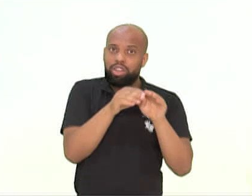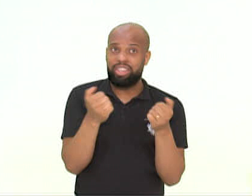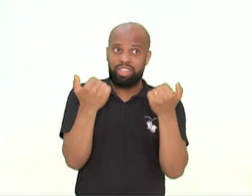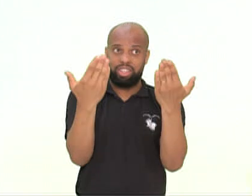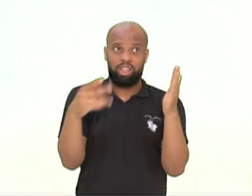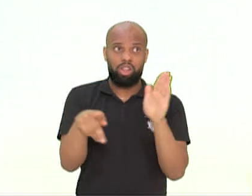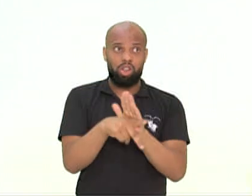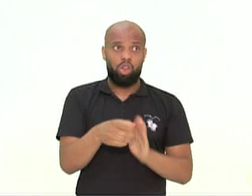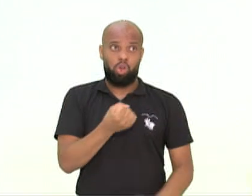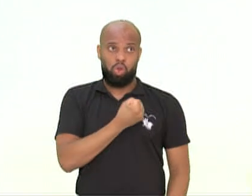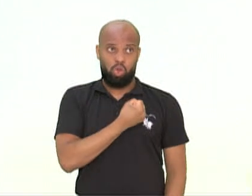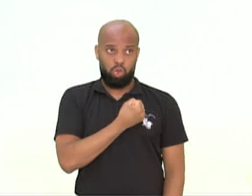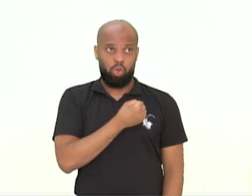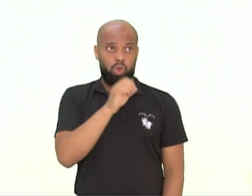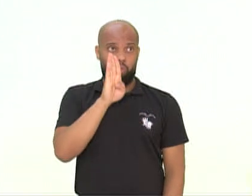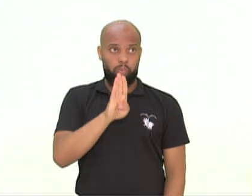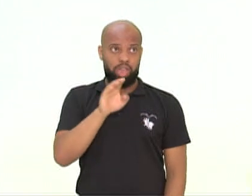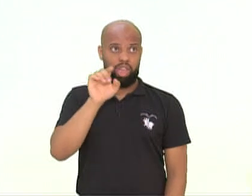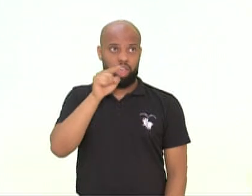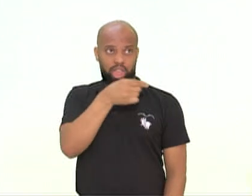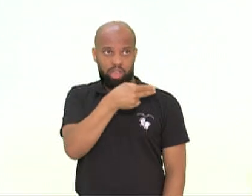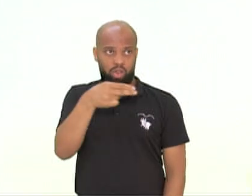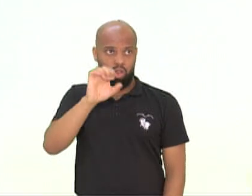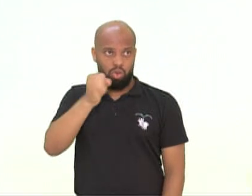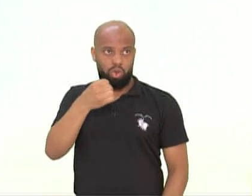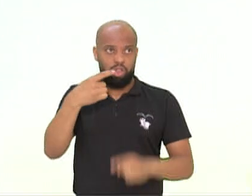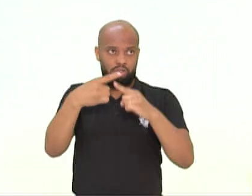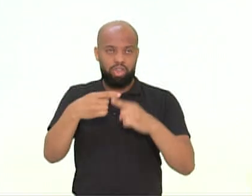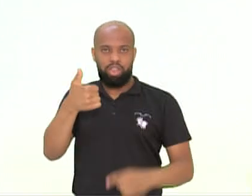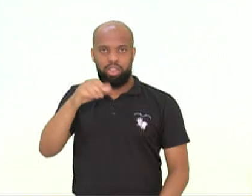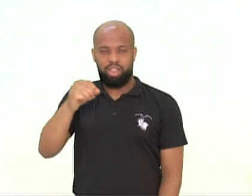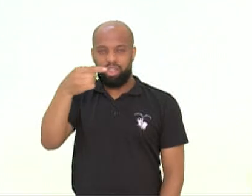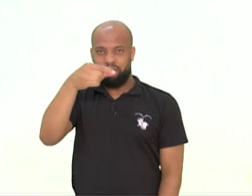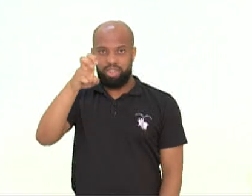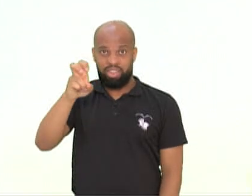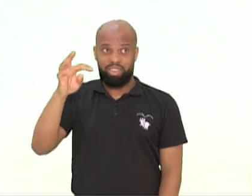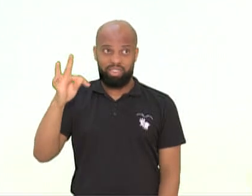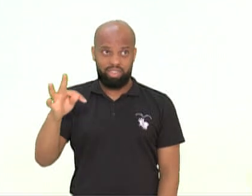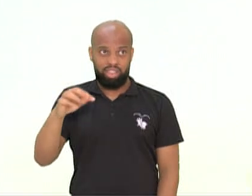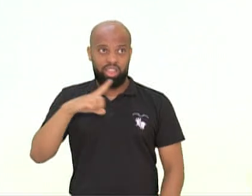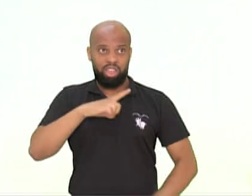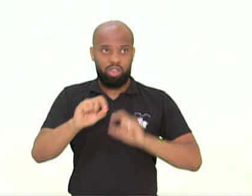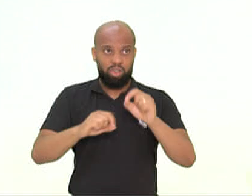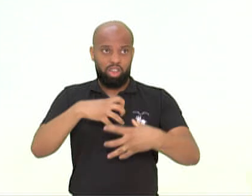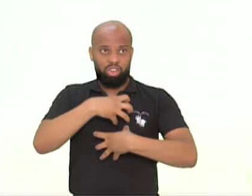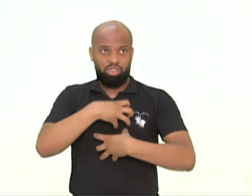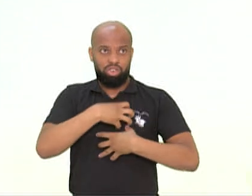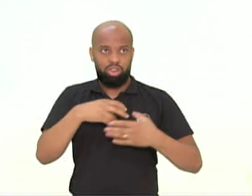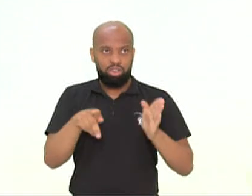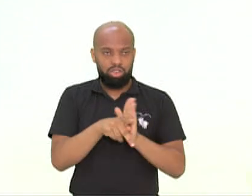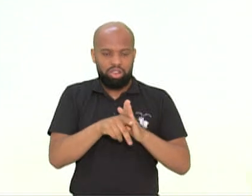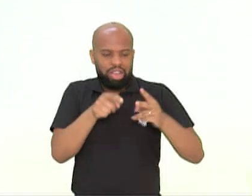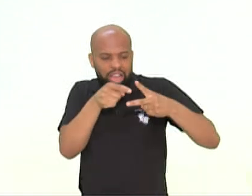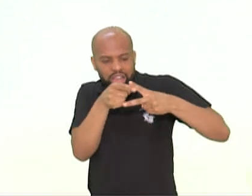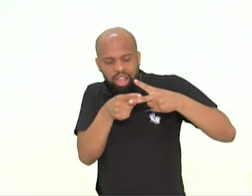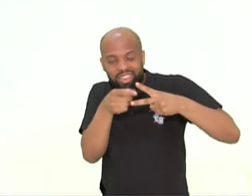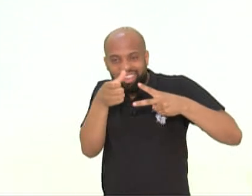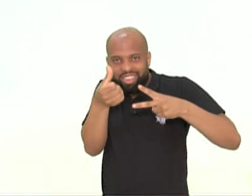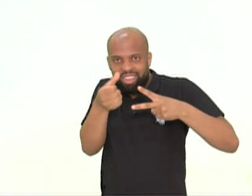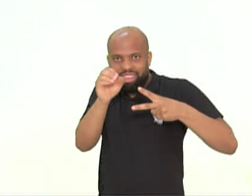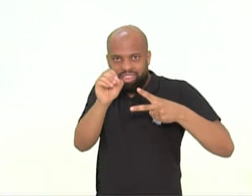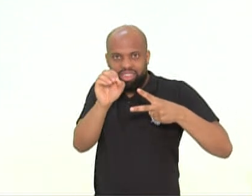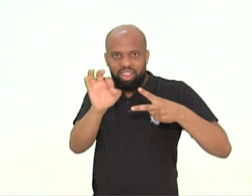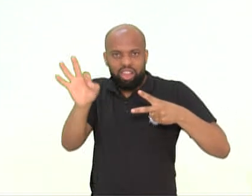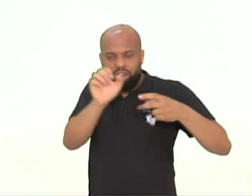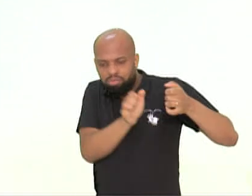valor, né, módulo, 8 vezes 10 elevado a menos 5 Tesla, atravessa uma bobina com ângulo de 60 graus.